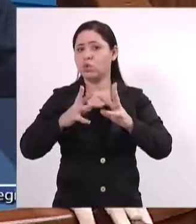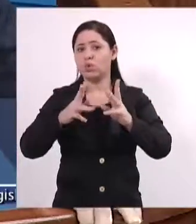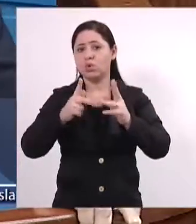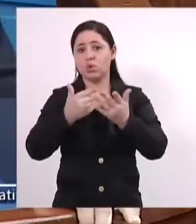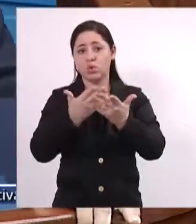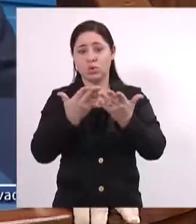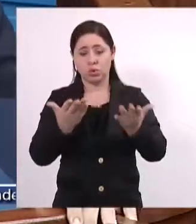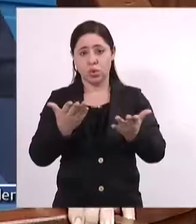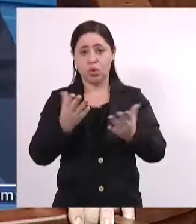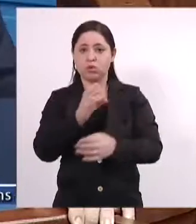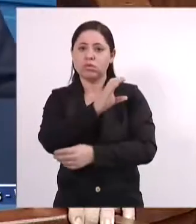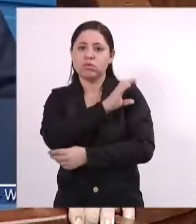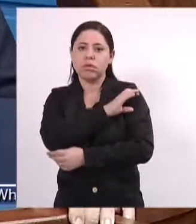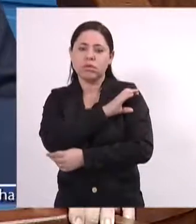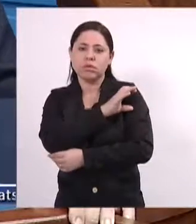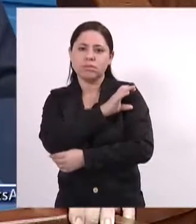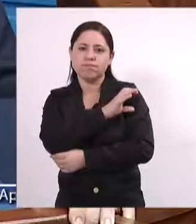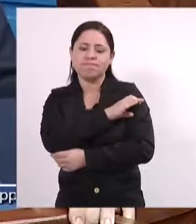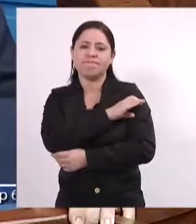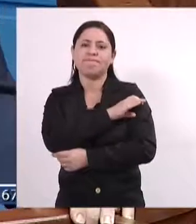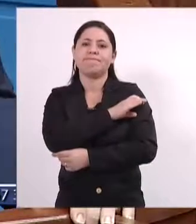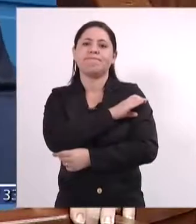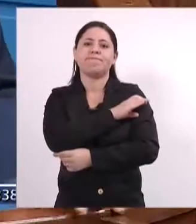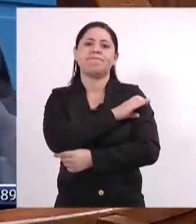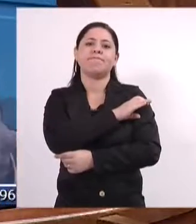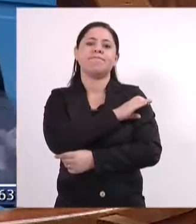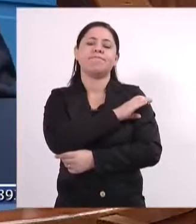os coordenadores